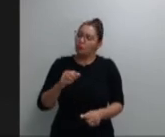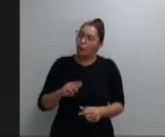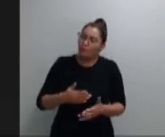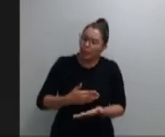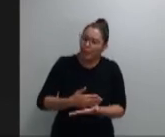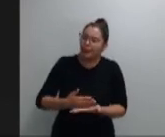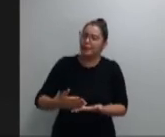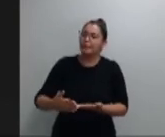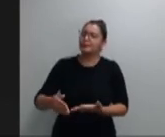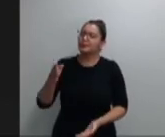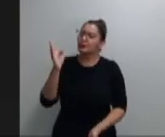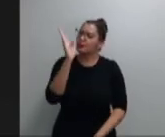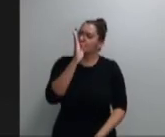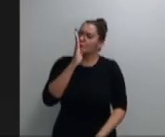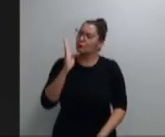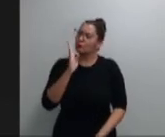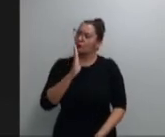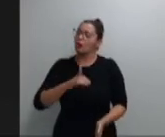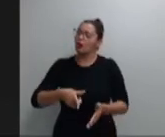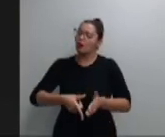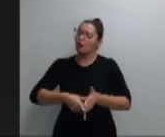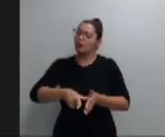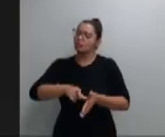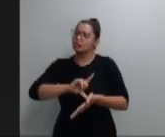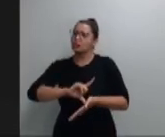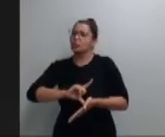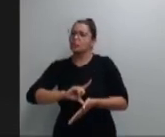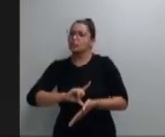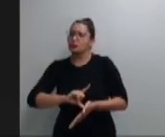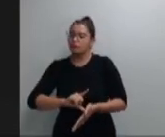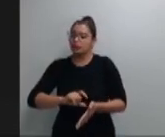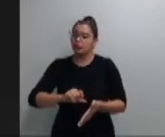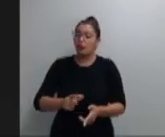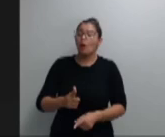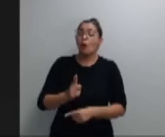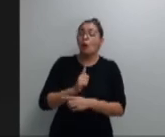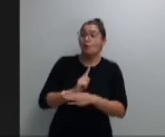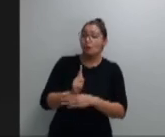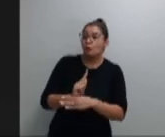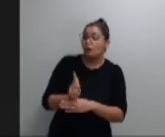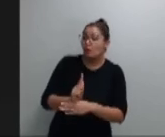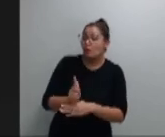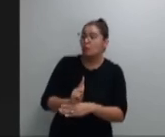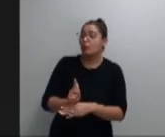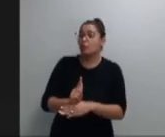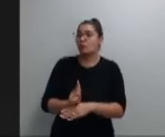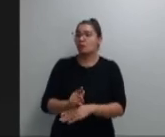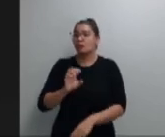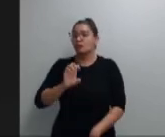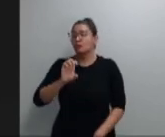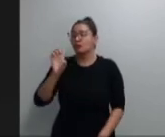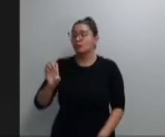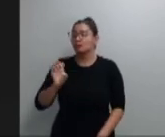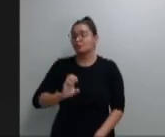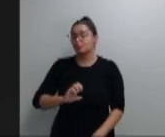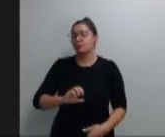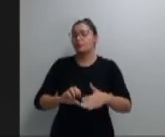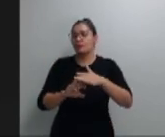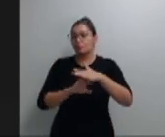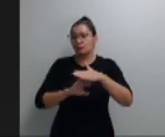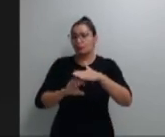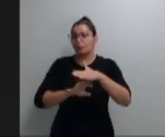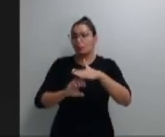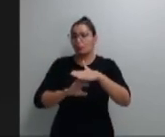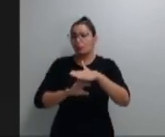efeitos no Brasil antes mesmo que se formalize a alteração nos estatutos da empresa recorrida